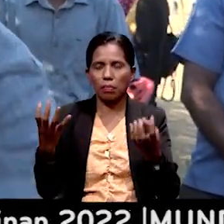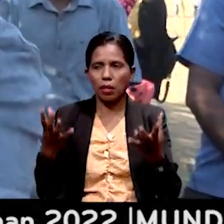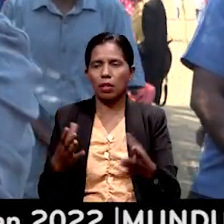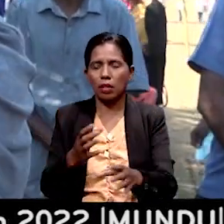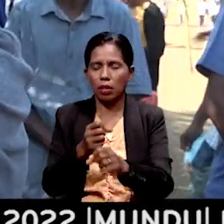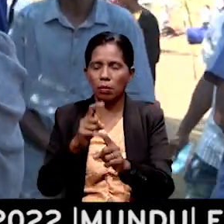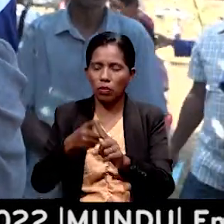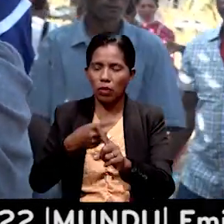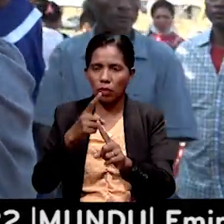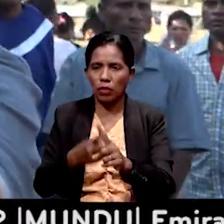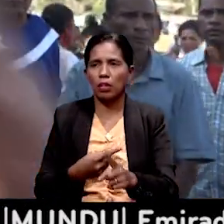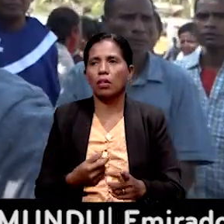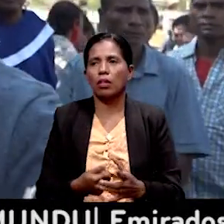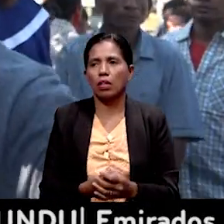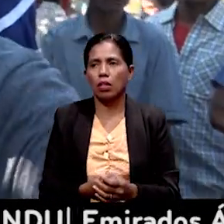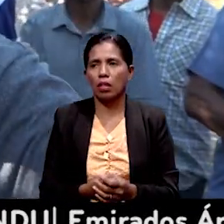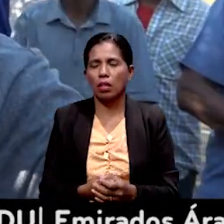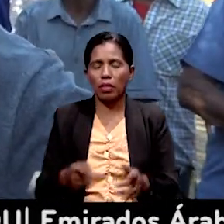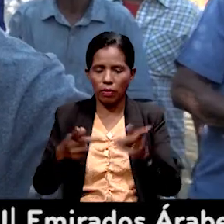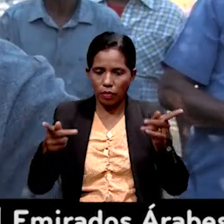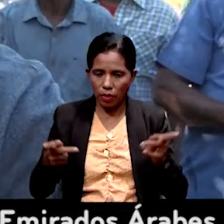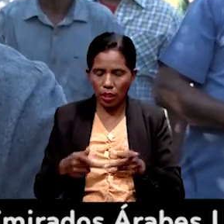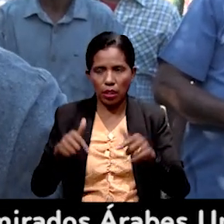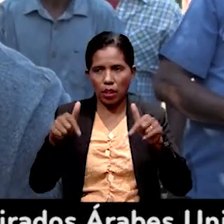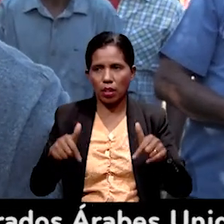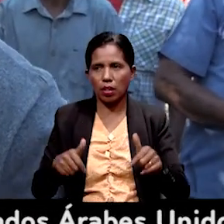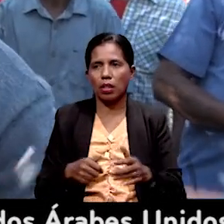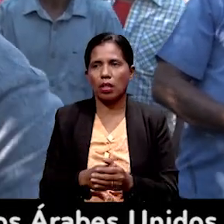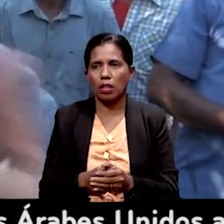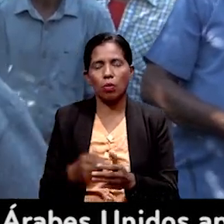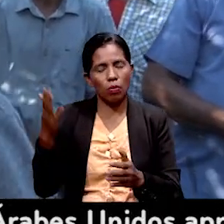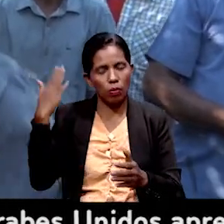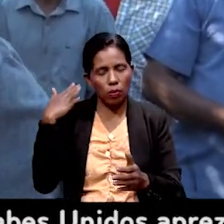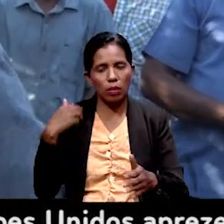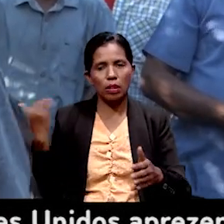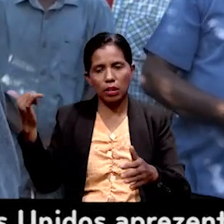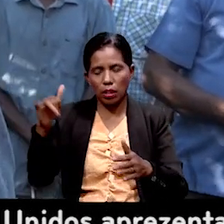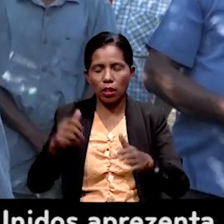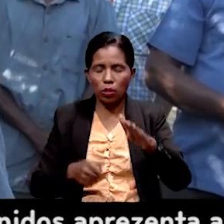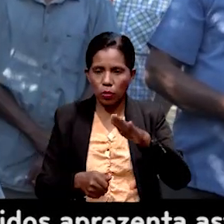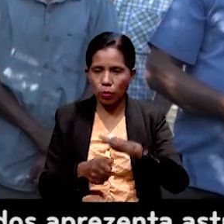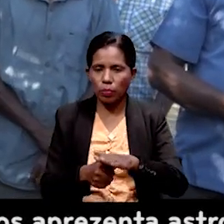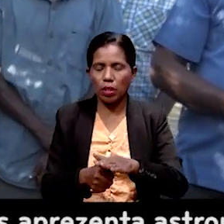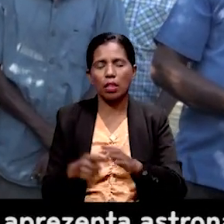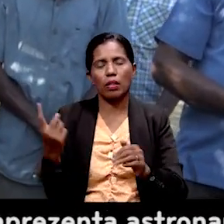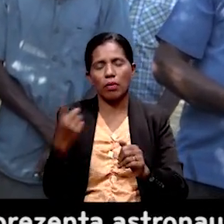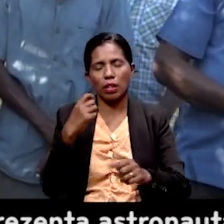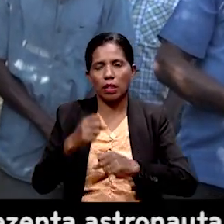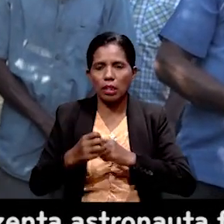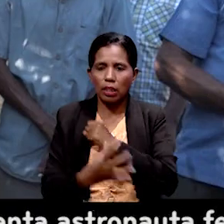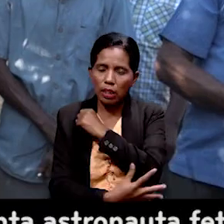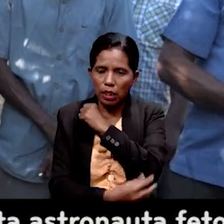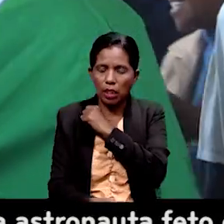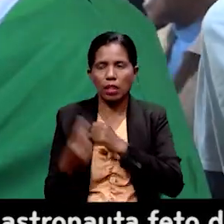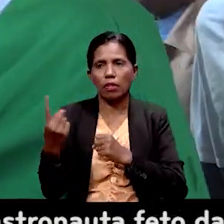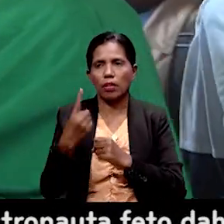funu i a zona sira kne ne be abrigo los basira na fatin kia na fatin kia ni rara